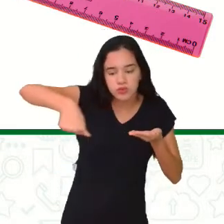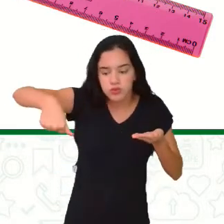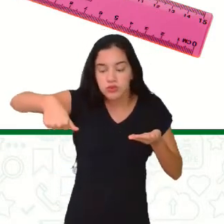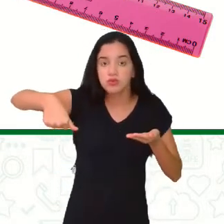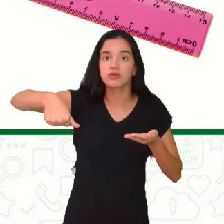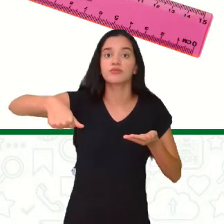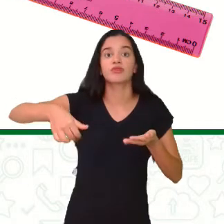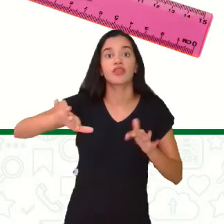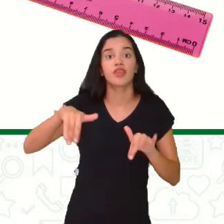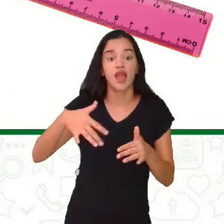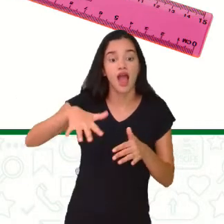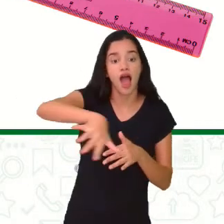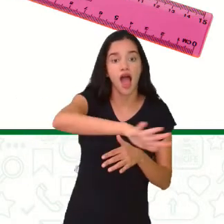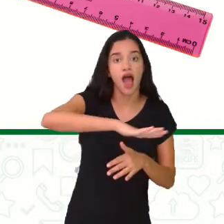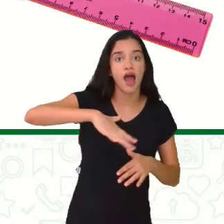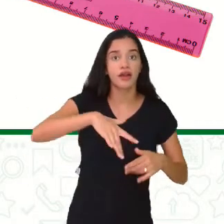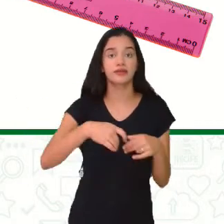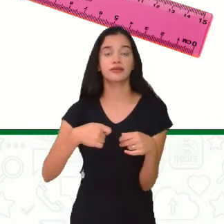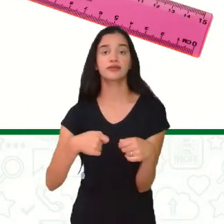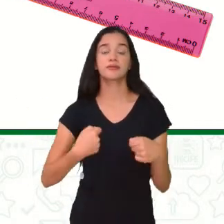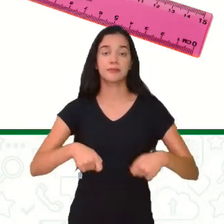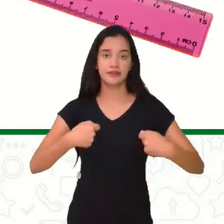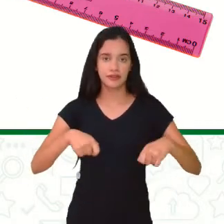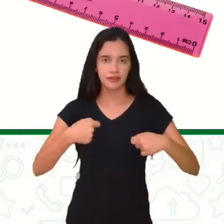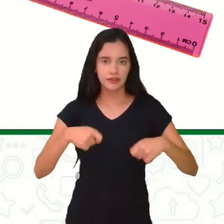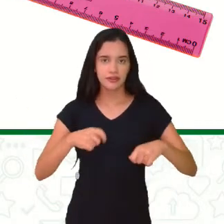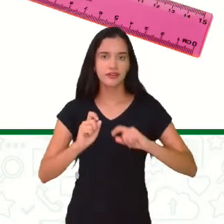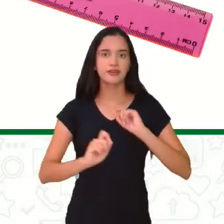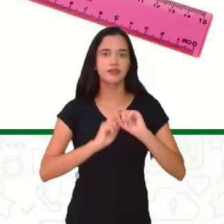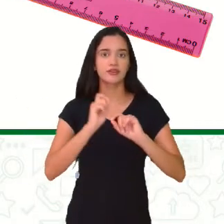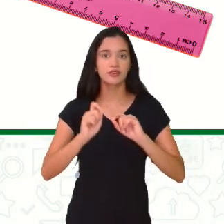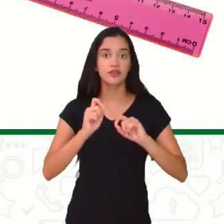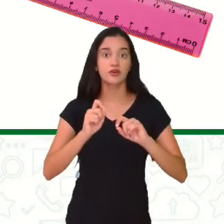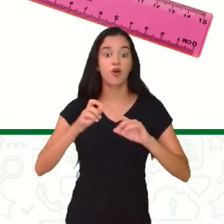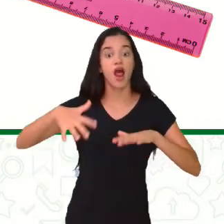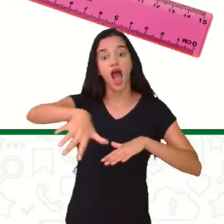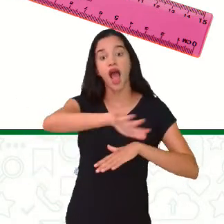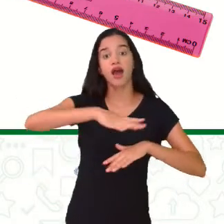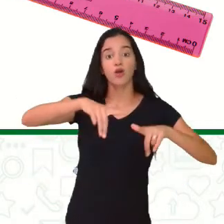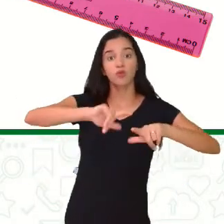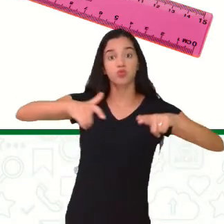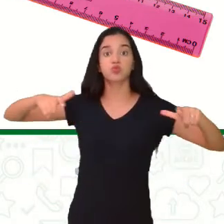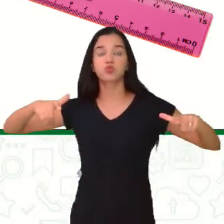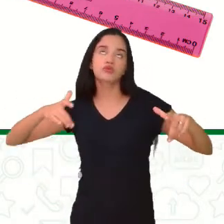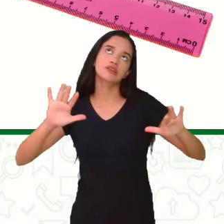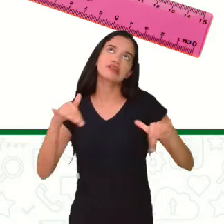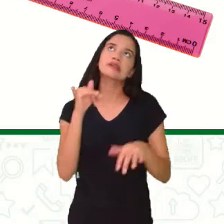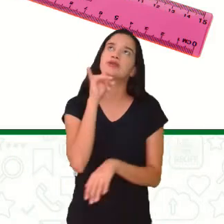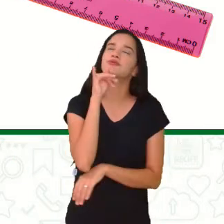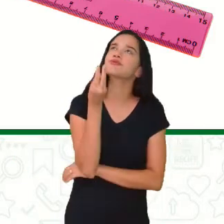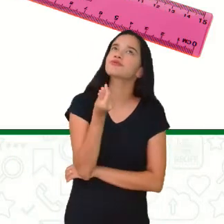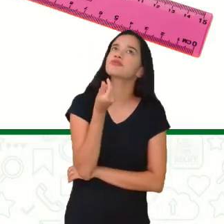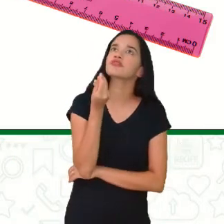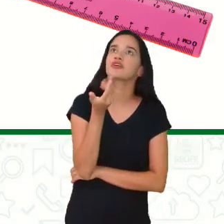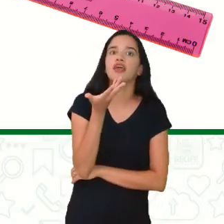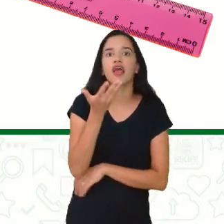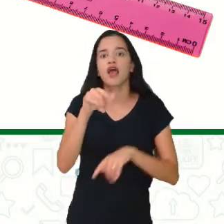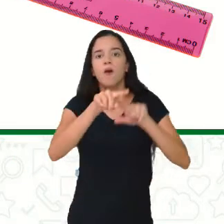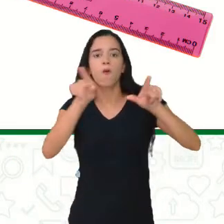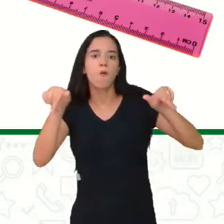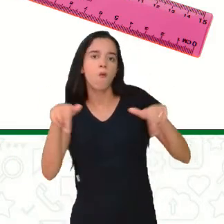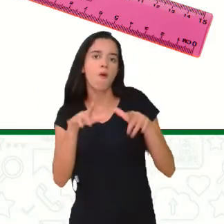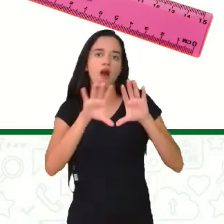áreas que você precisa medir que são grandes, né? Tipo uma sala,